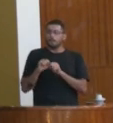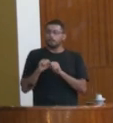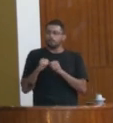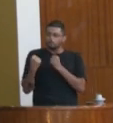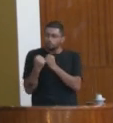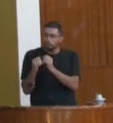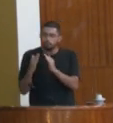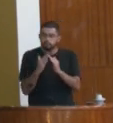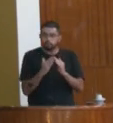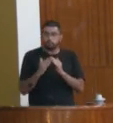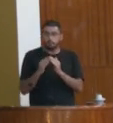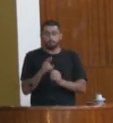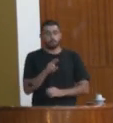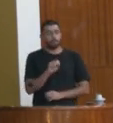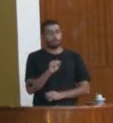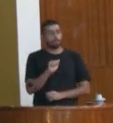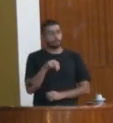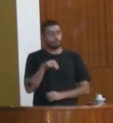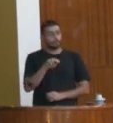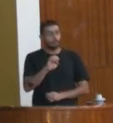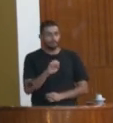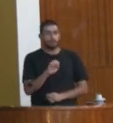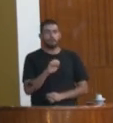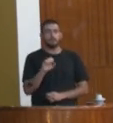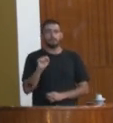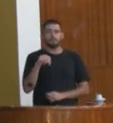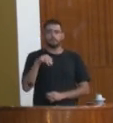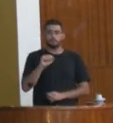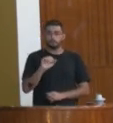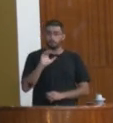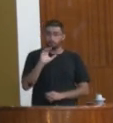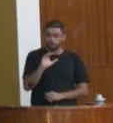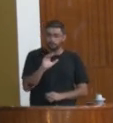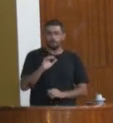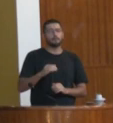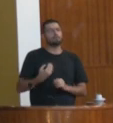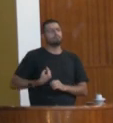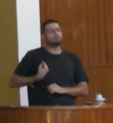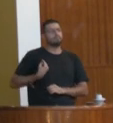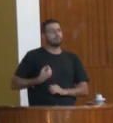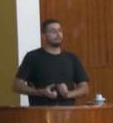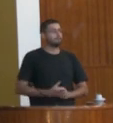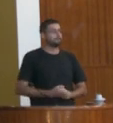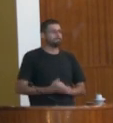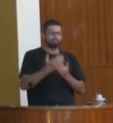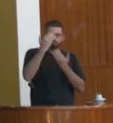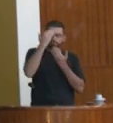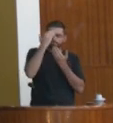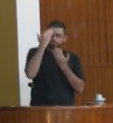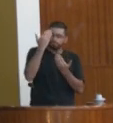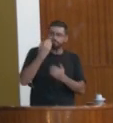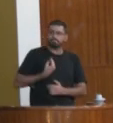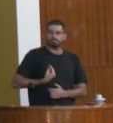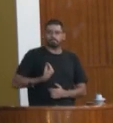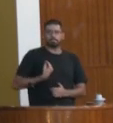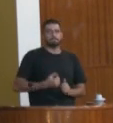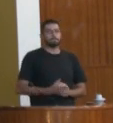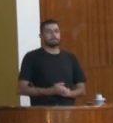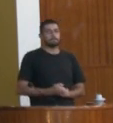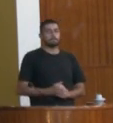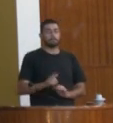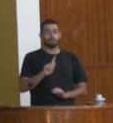presente. Rosane Marques, da SMAC, subsecretária da SMAC, presente. Muito obrigada pela presença.